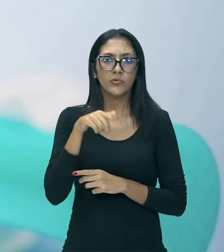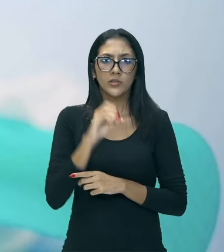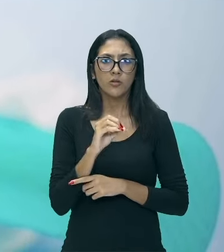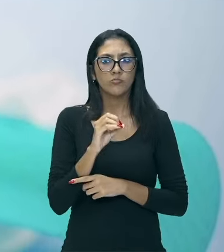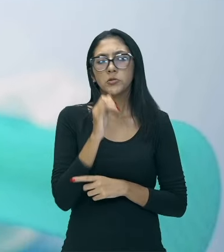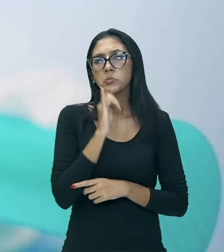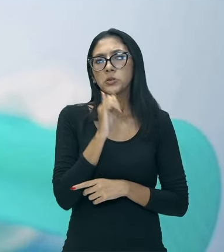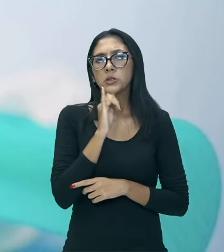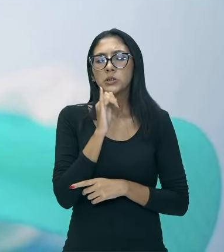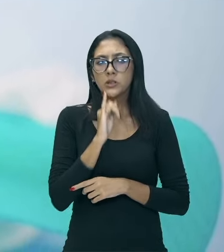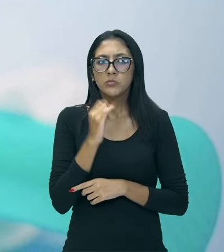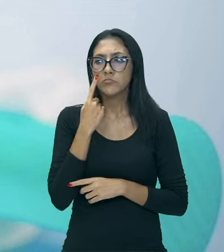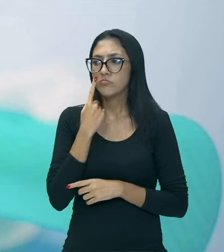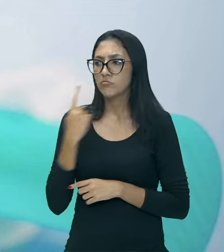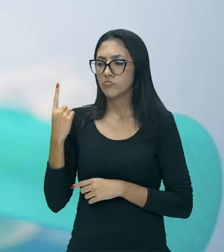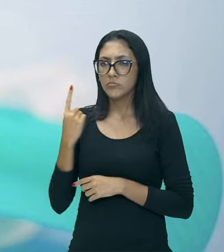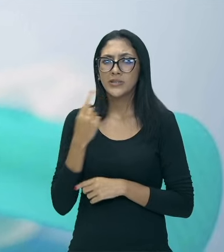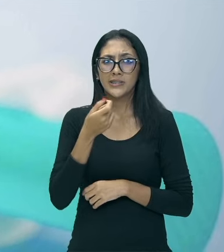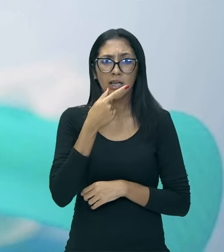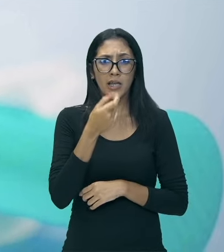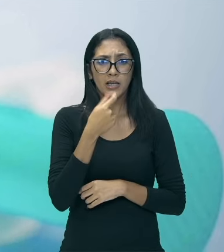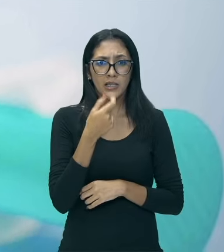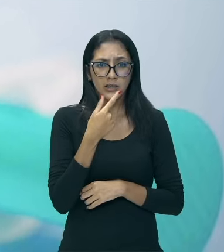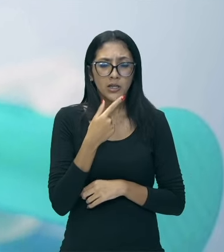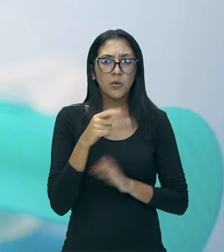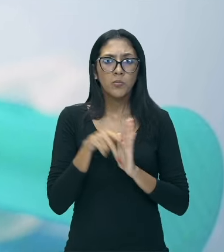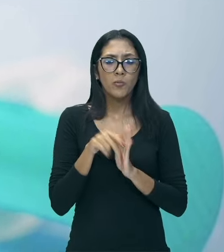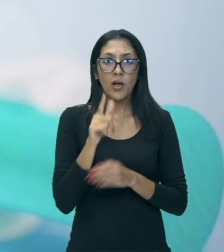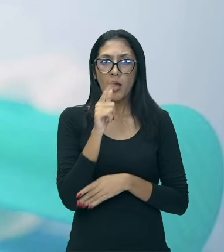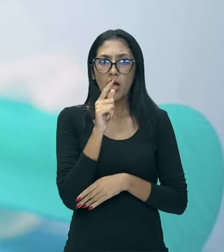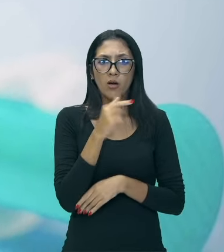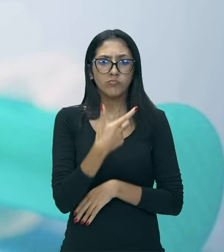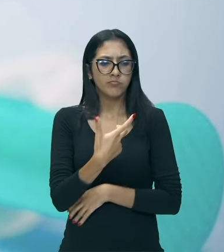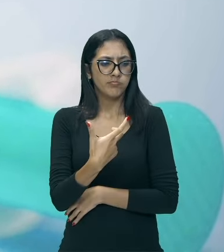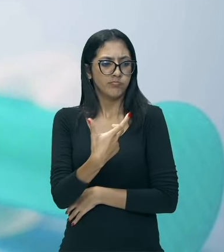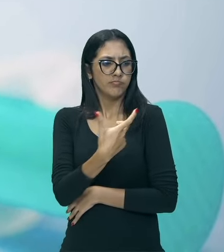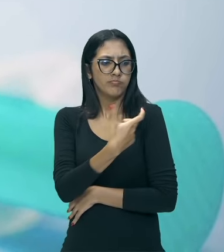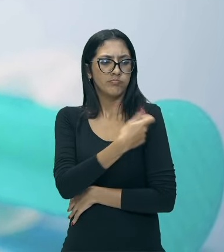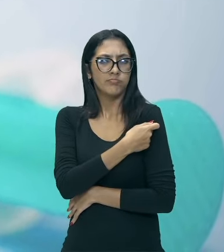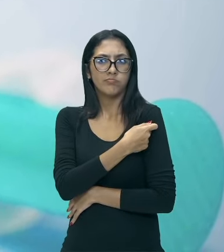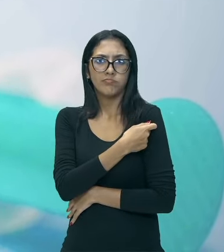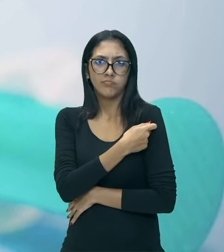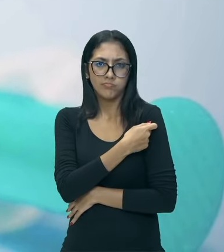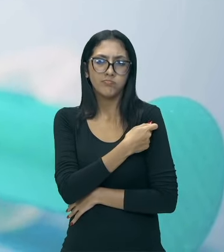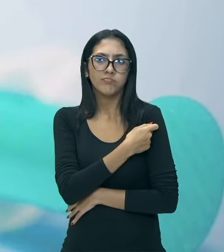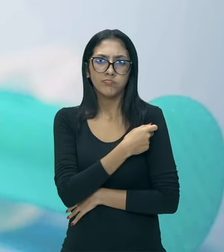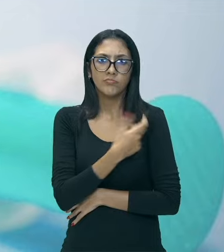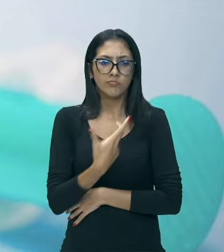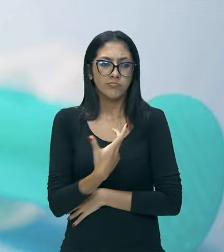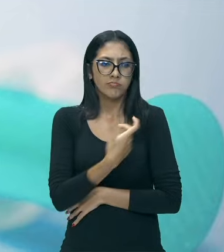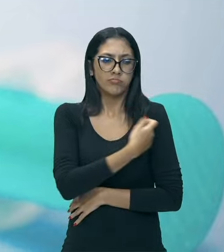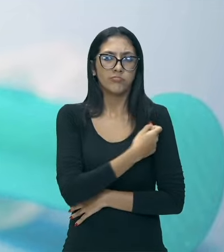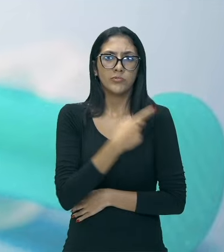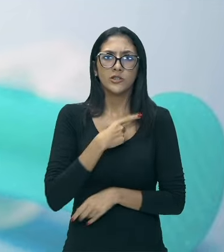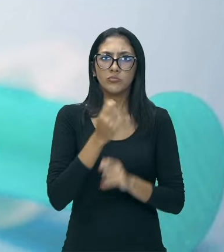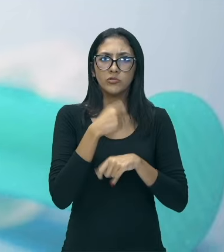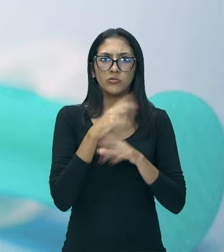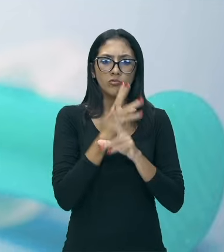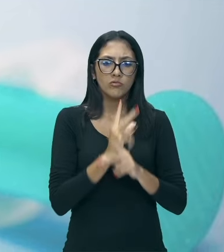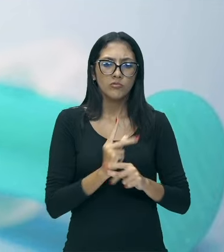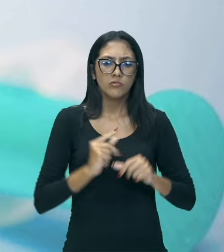a penicilina e a estreptomicina, são injetados no corpo na forma de sol coloidal, para que sejam